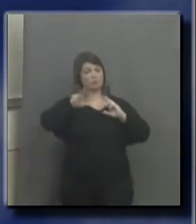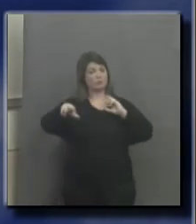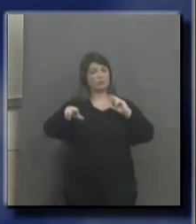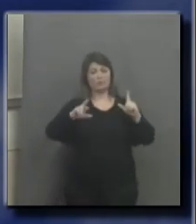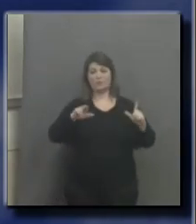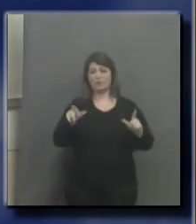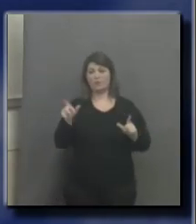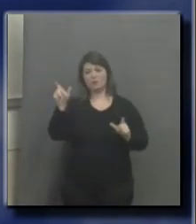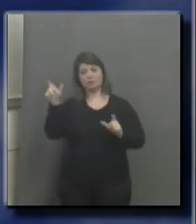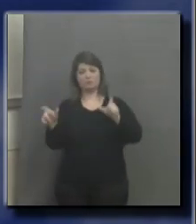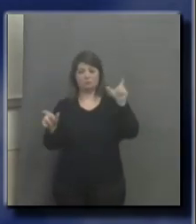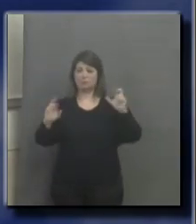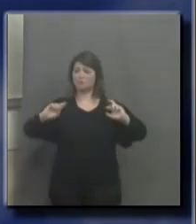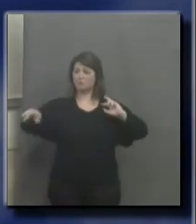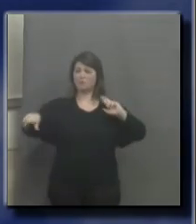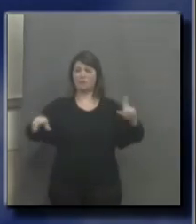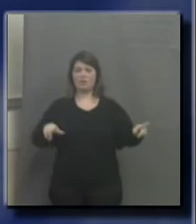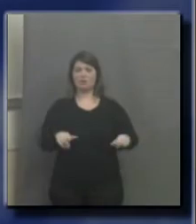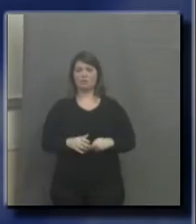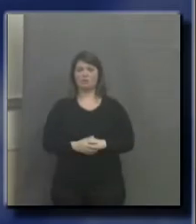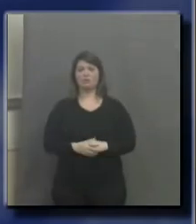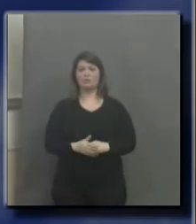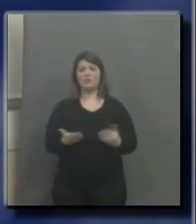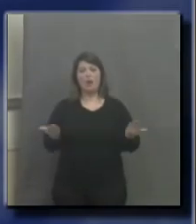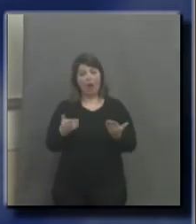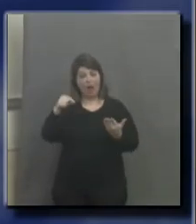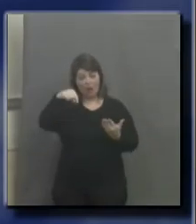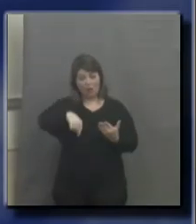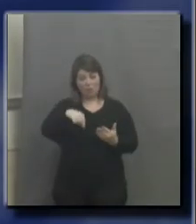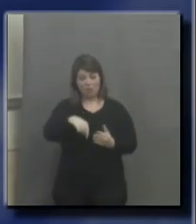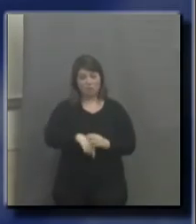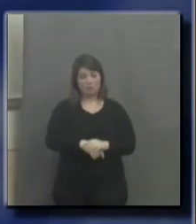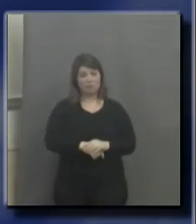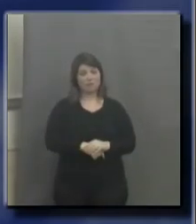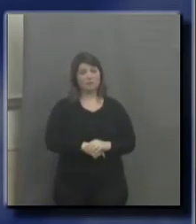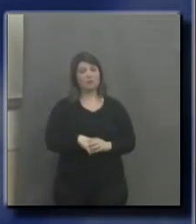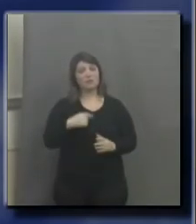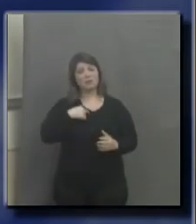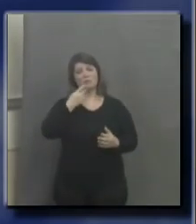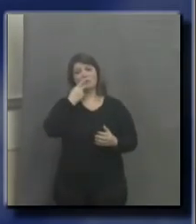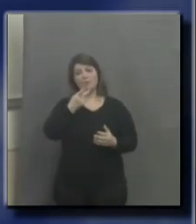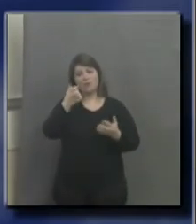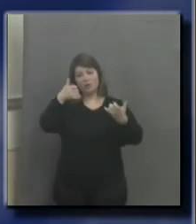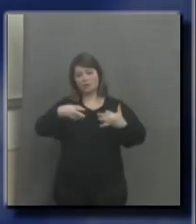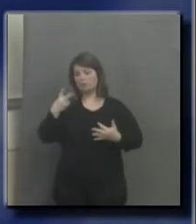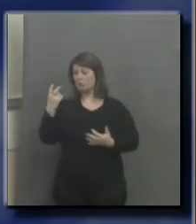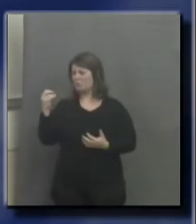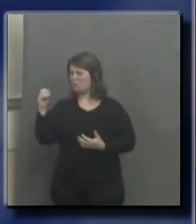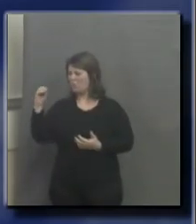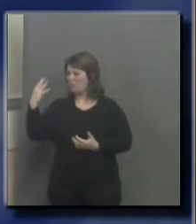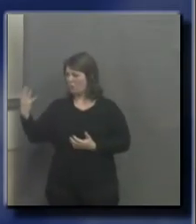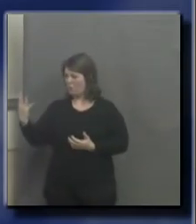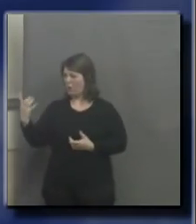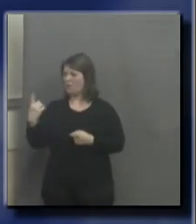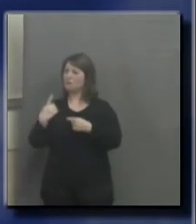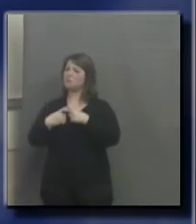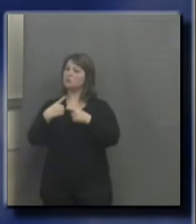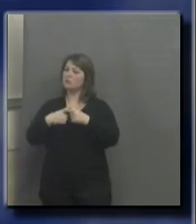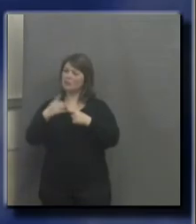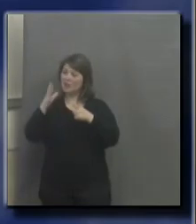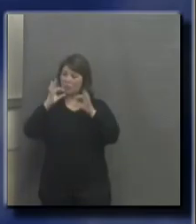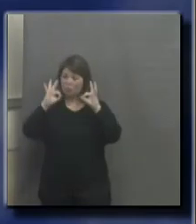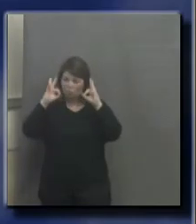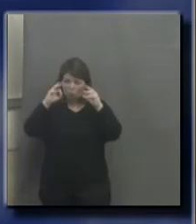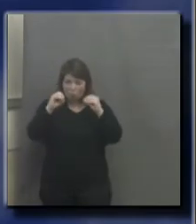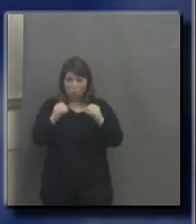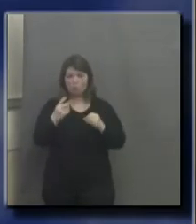uma e outra regulamentação. No momento atual, eu estou falando das de 2004 porque, em termos gerais, as